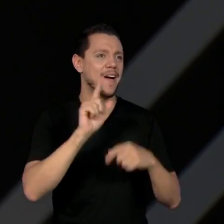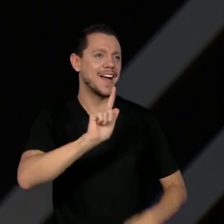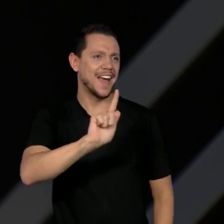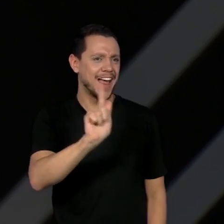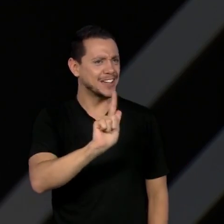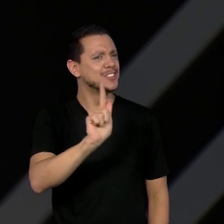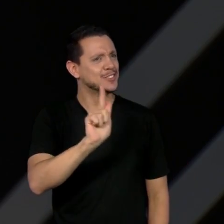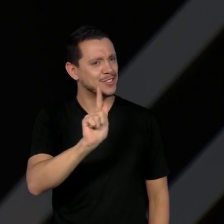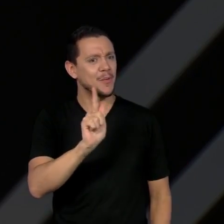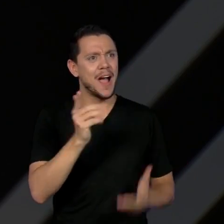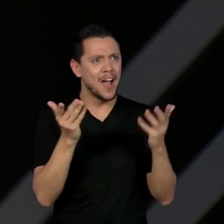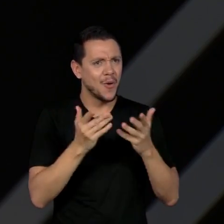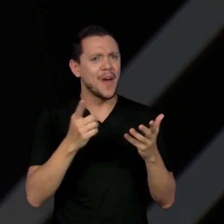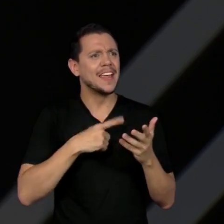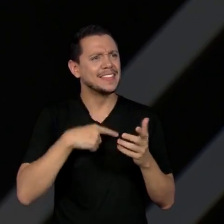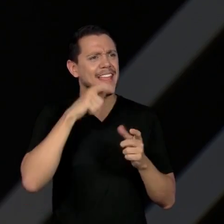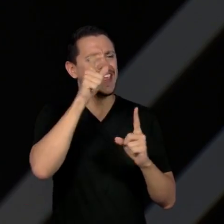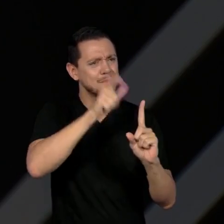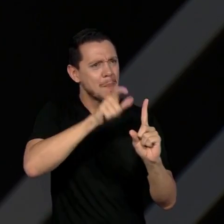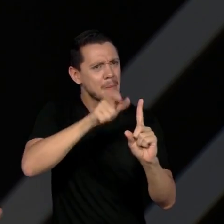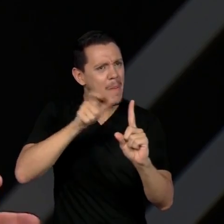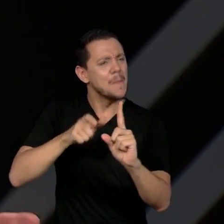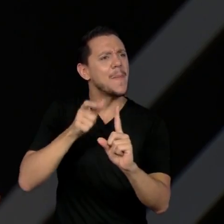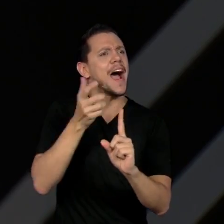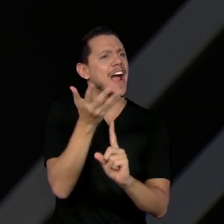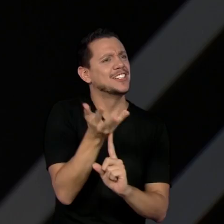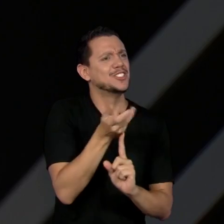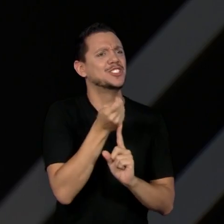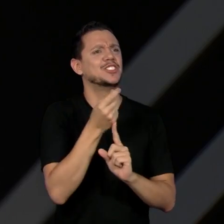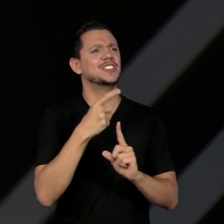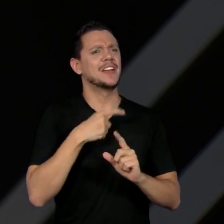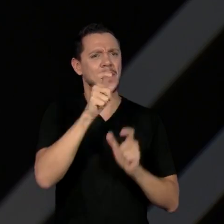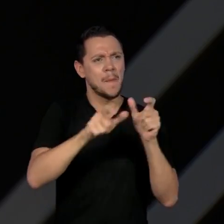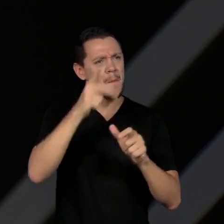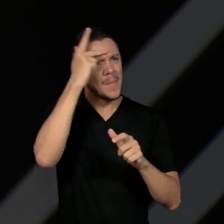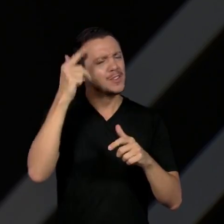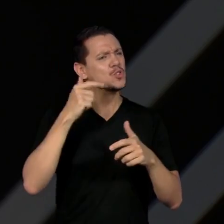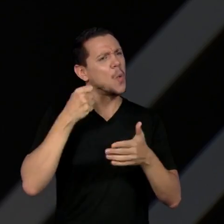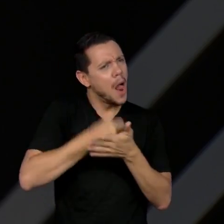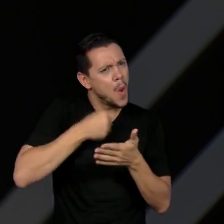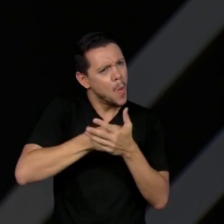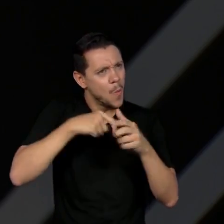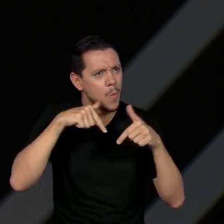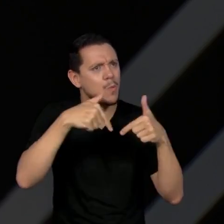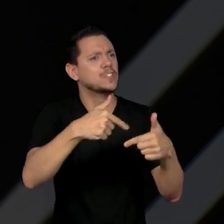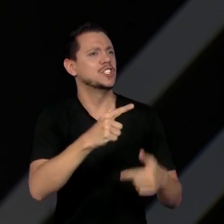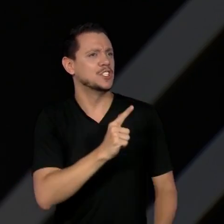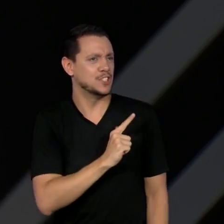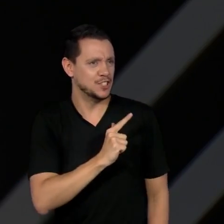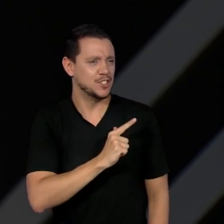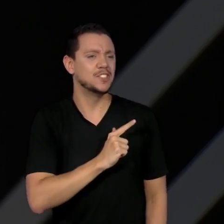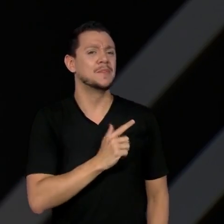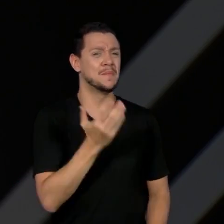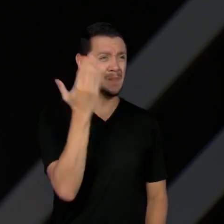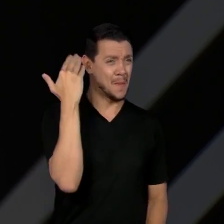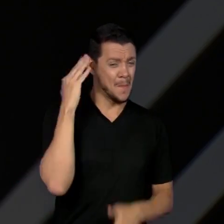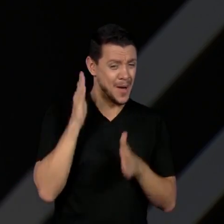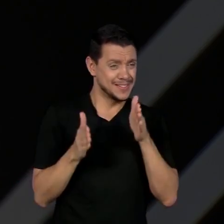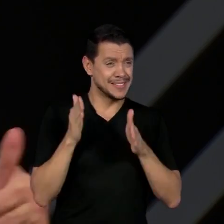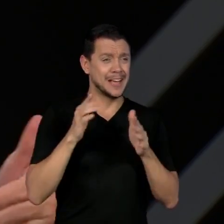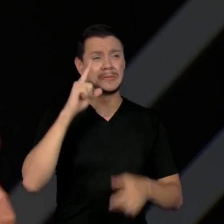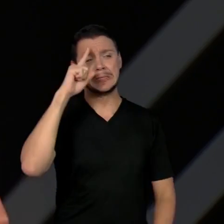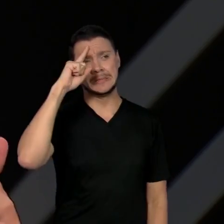de artistas, de ativistas, né? Mas na época realmente foi muito